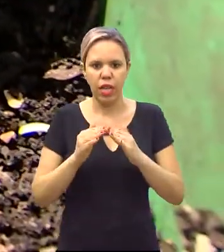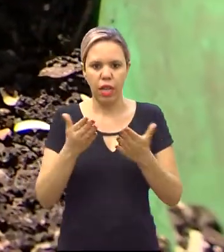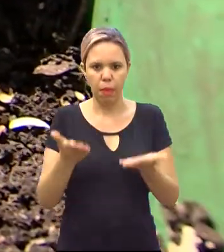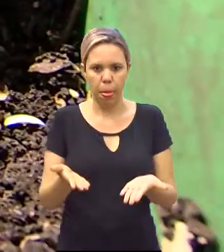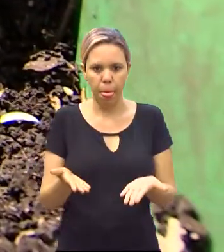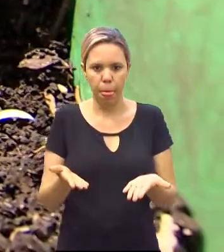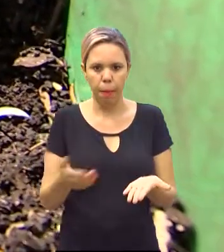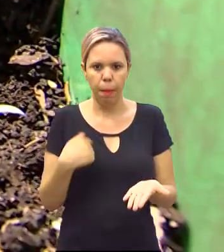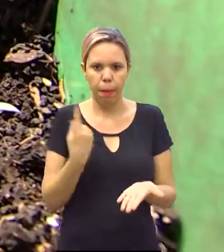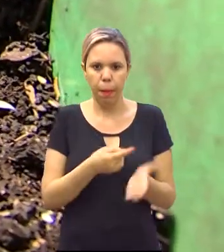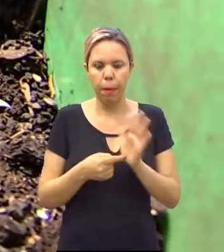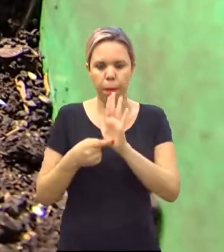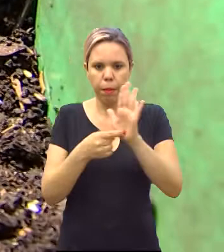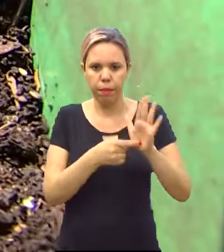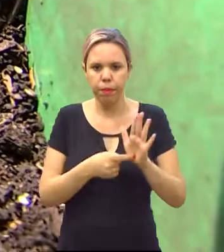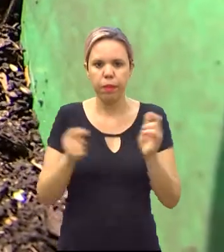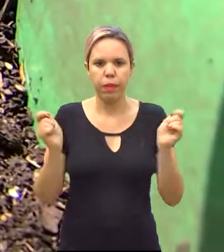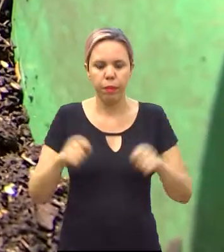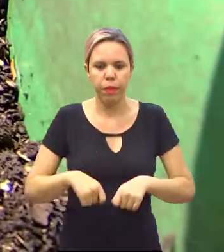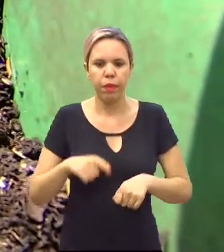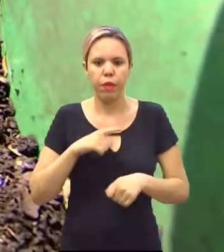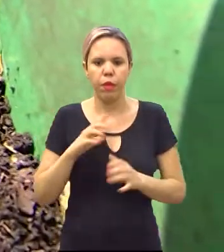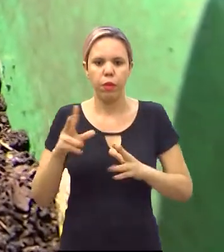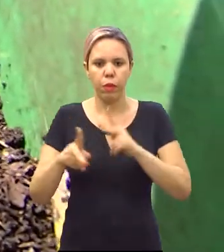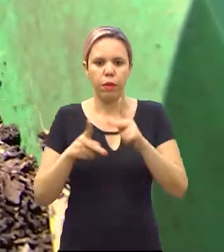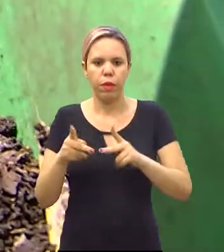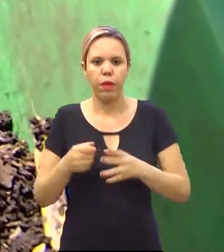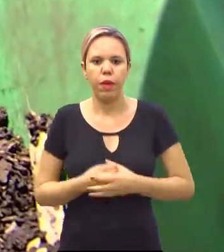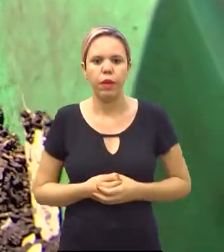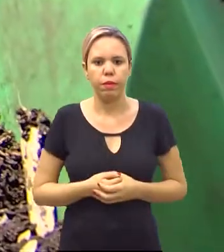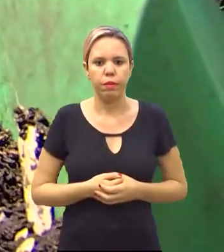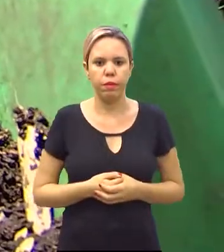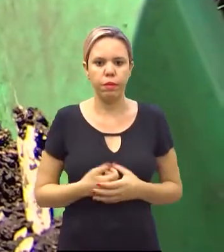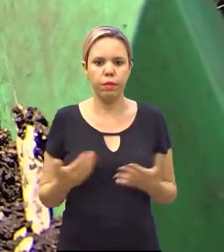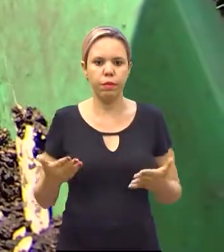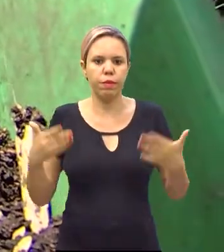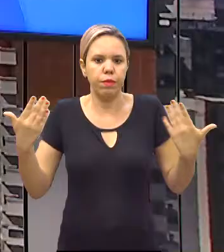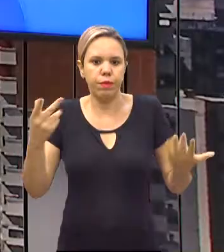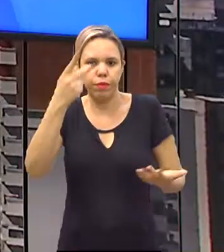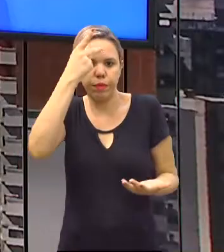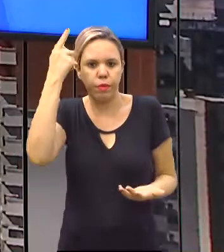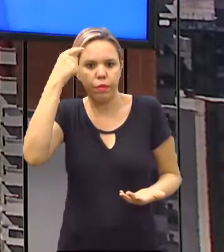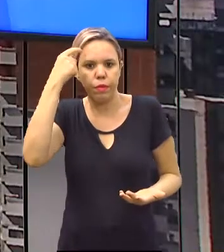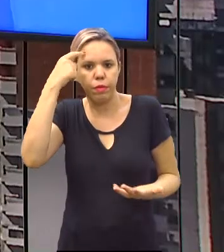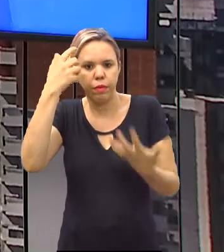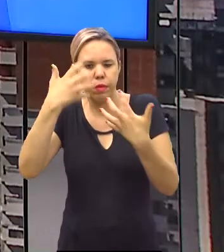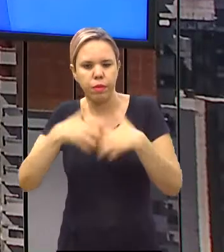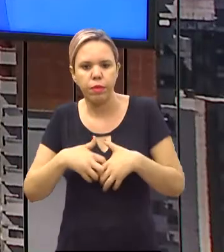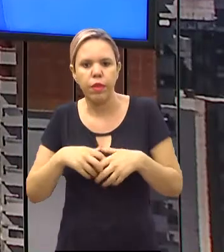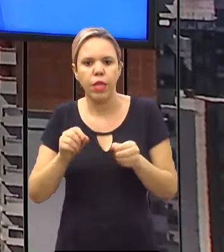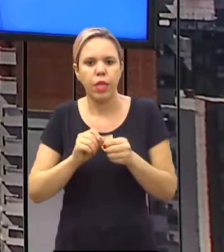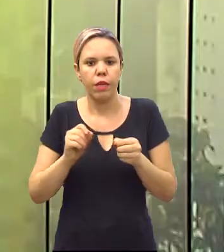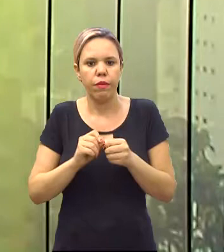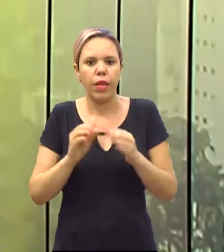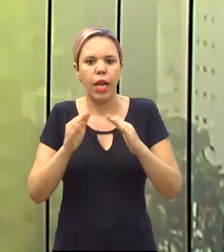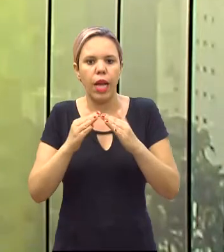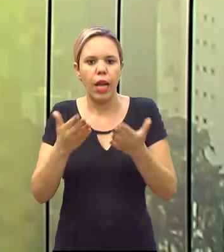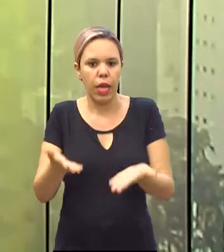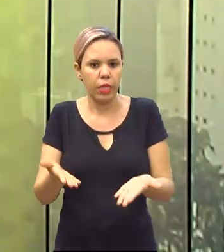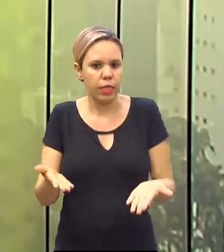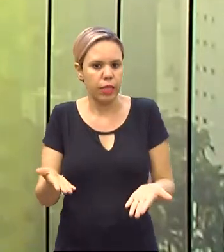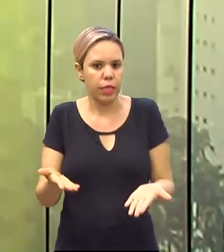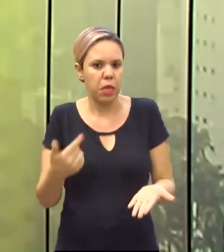E a gente disponibiliza essas possibilidades para todo mundo. Agora, quando a pessoa pensa, olha, eu vou fazer a compostagem em